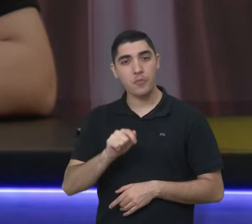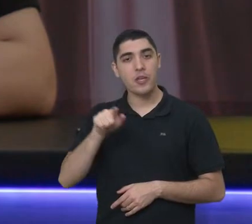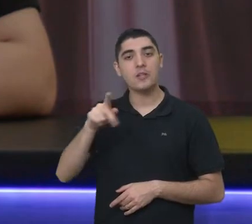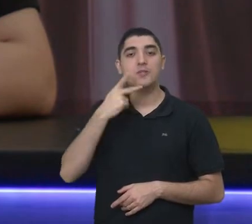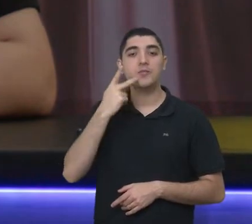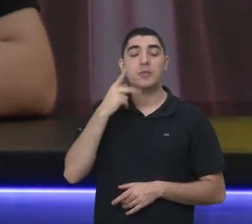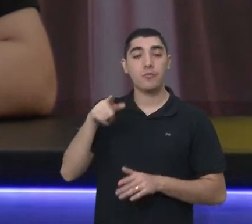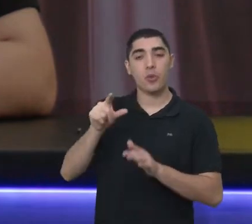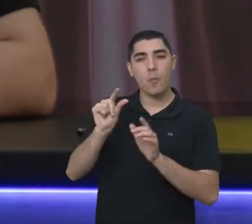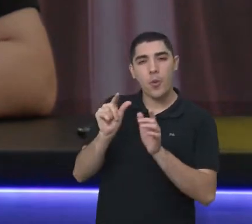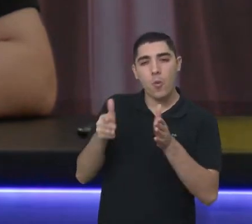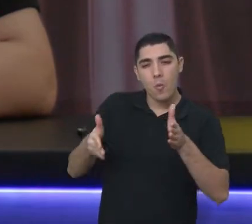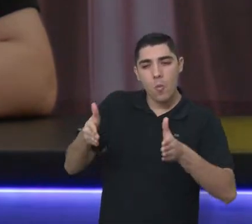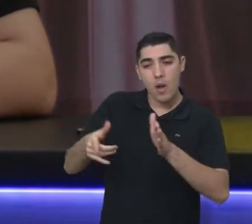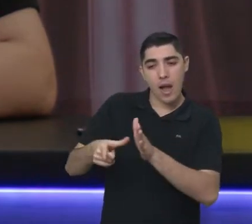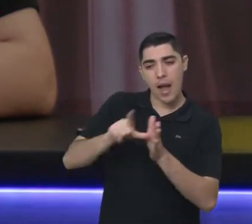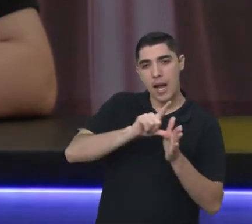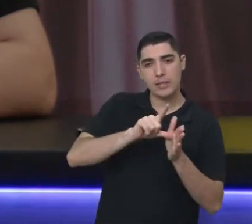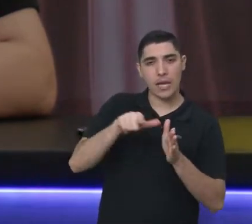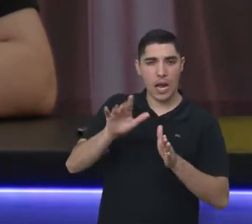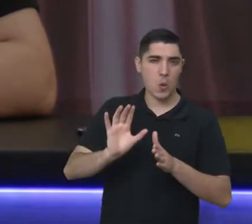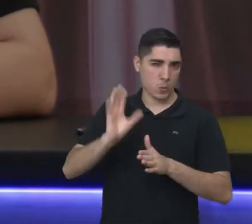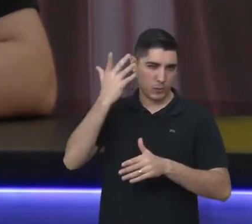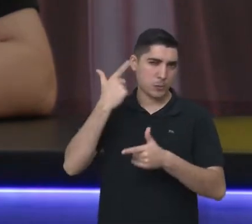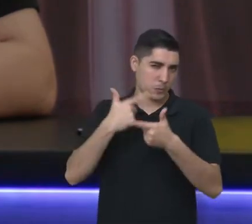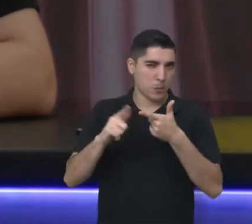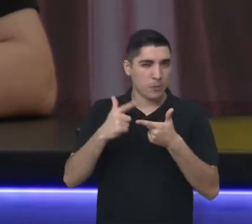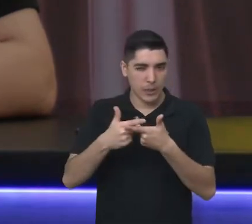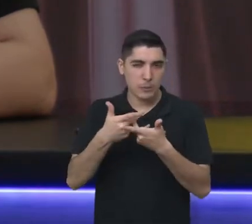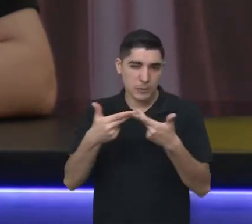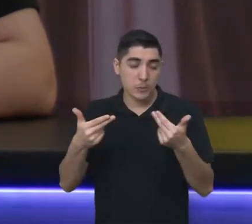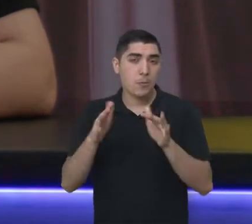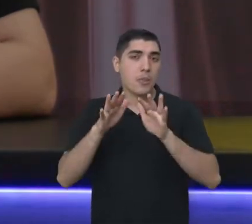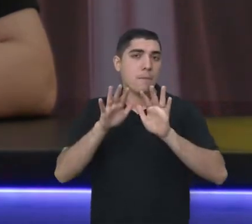um pouco antes de abrir o Virei Almofada, e eu posso dizer que